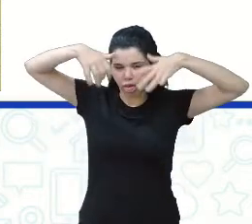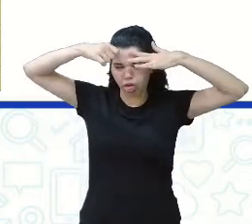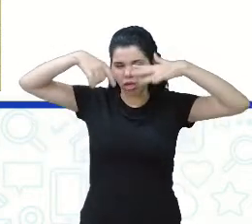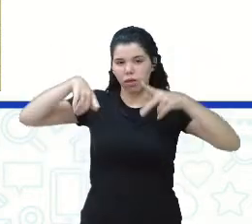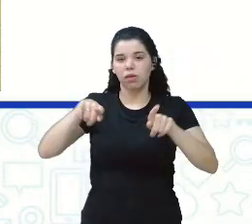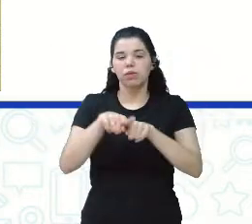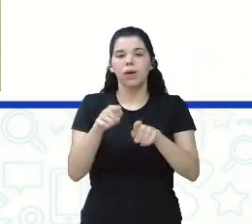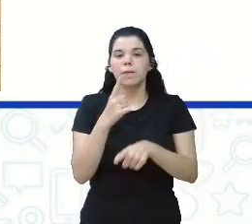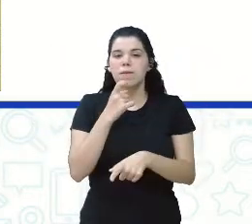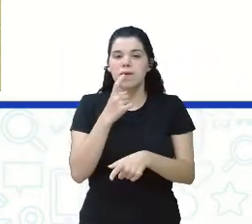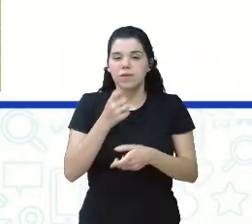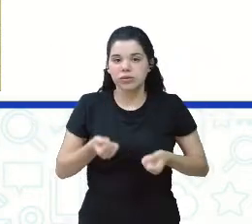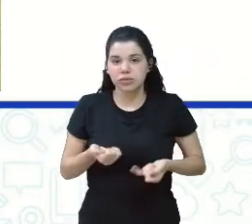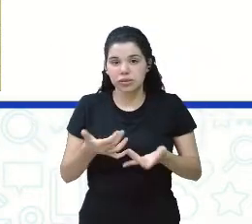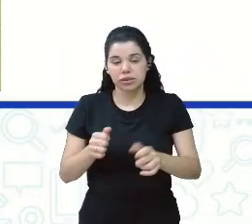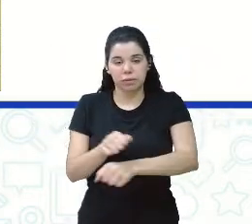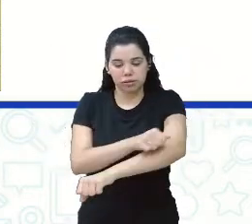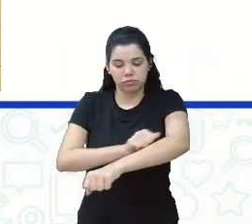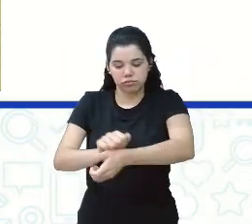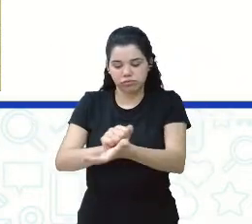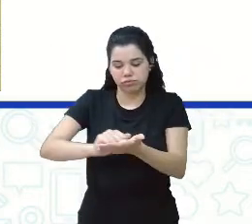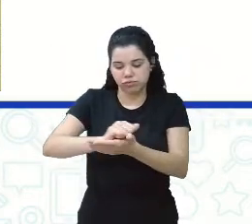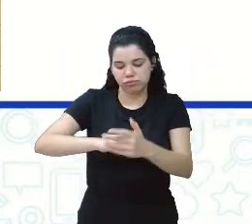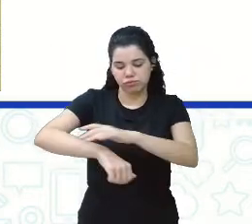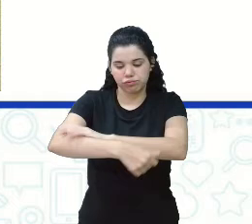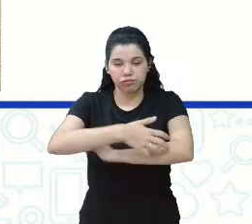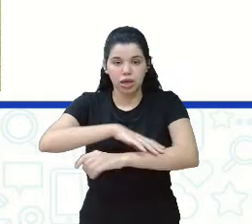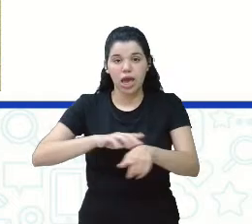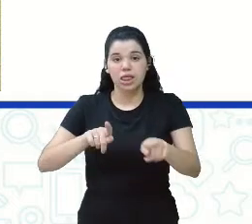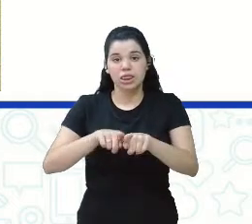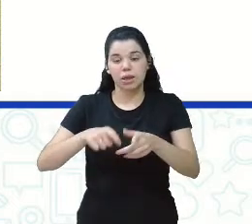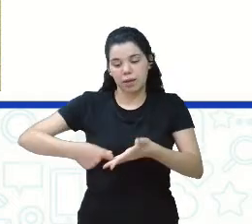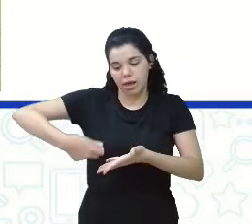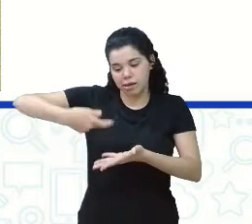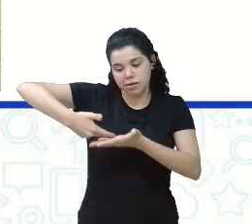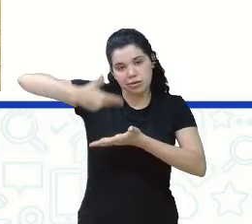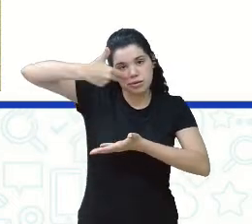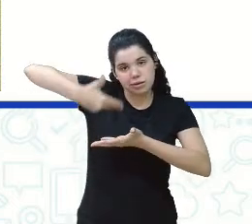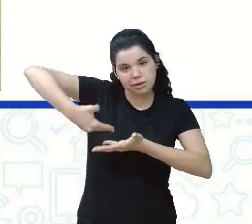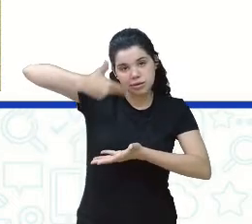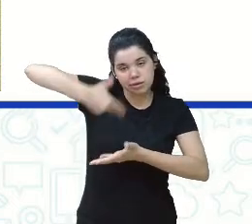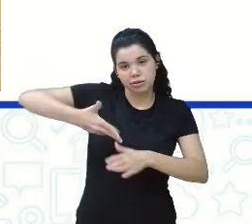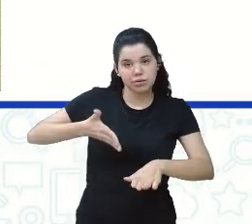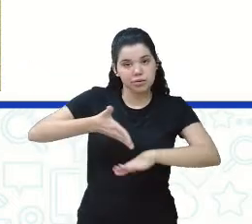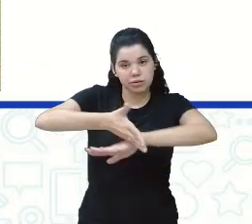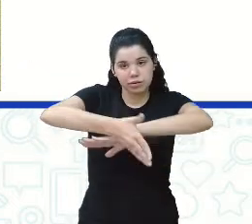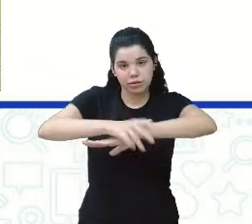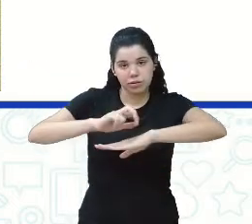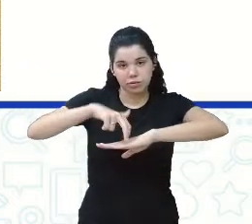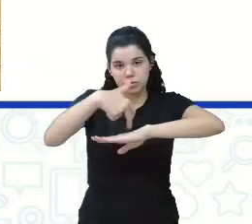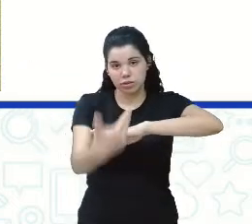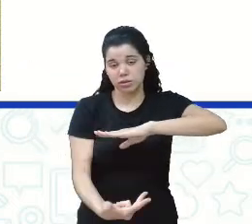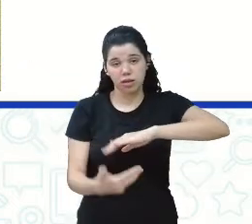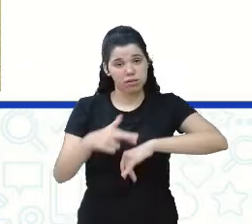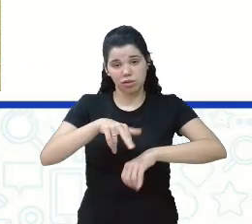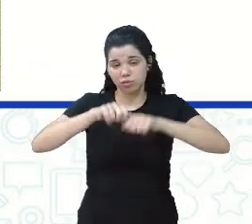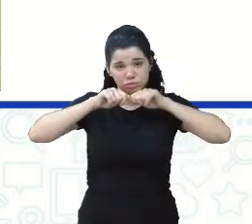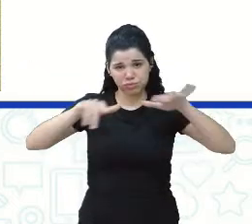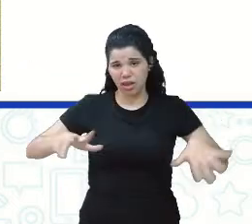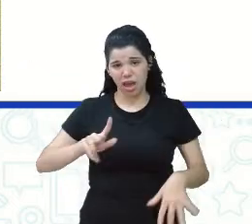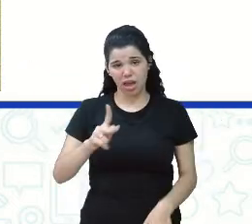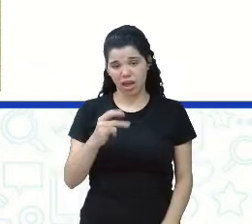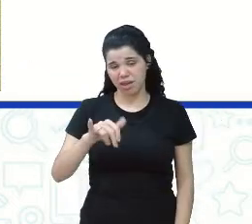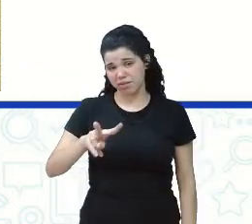sangue, compartilhar sabonete ou talheres e entrar em piscina não transmite o HIV. Por